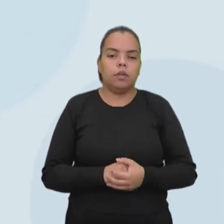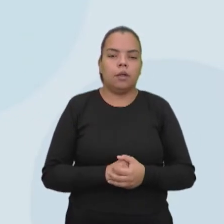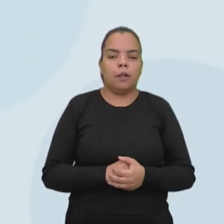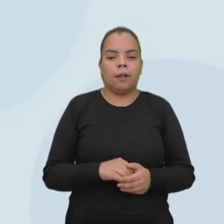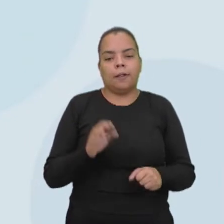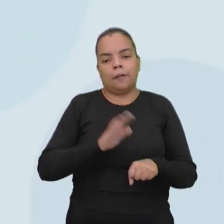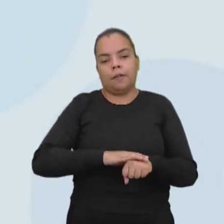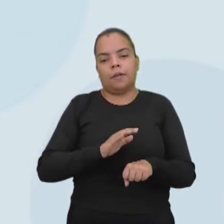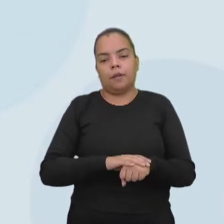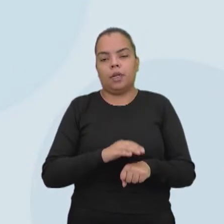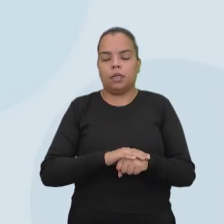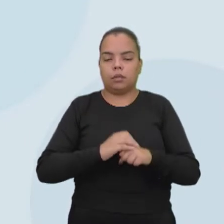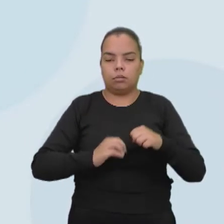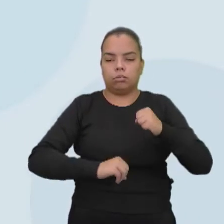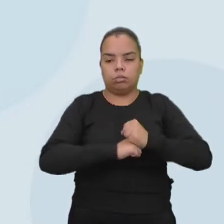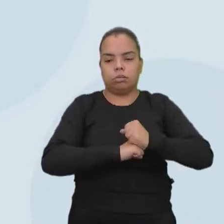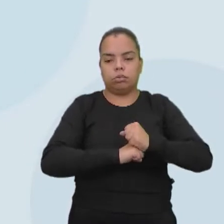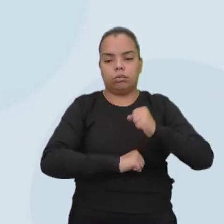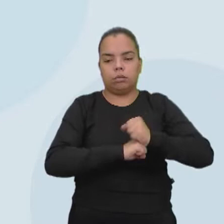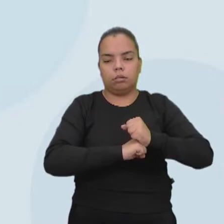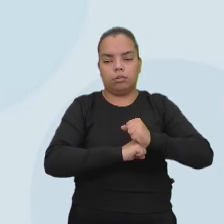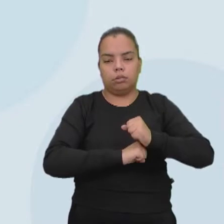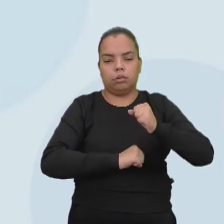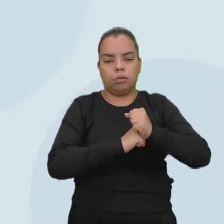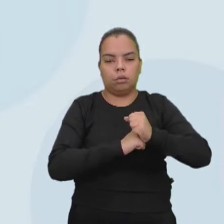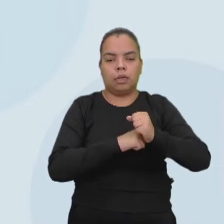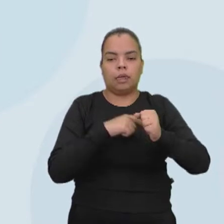por consolidação com intervenção de um cimento que é formado de